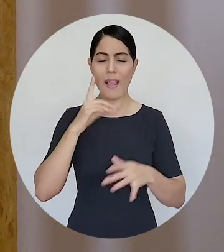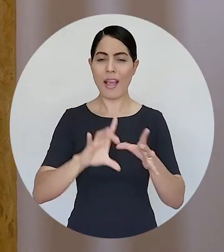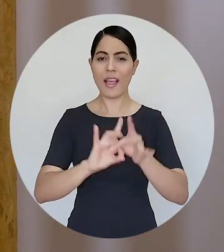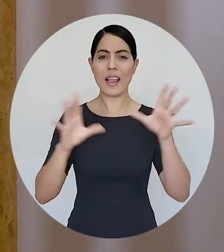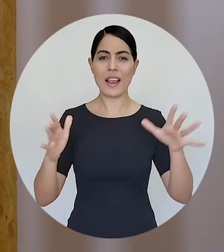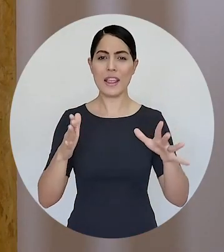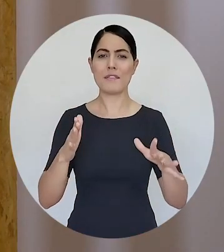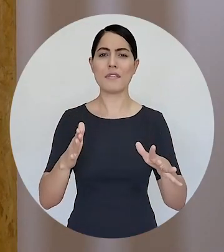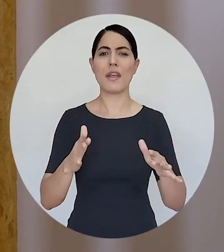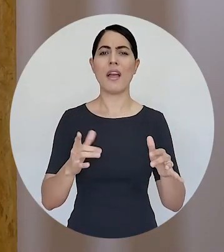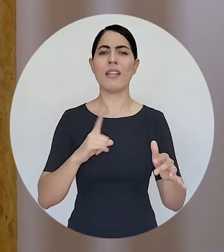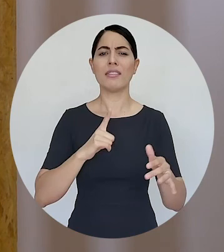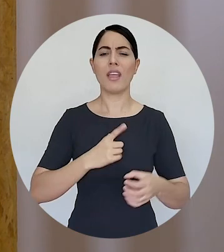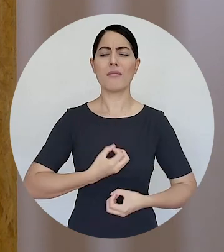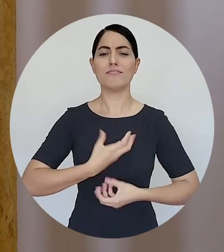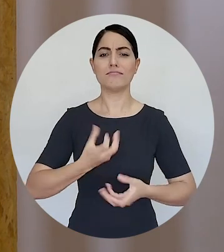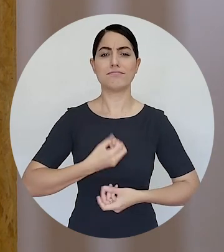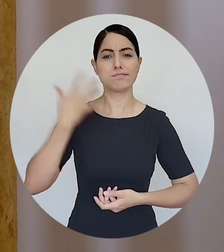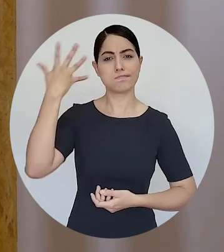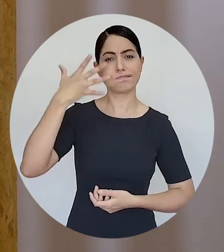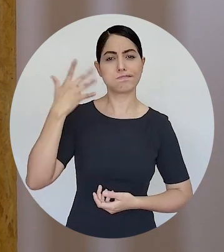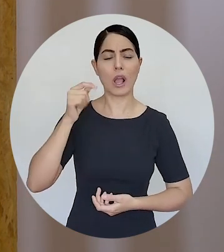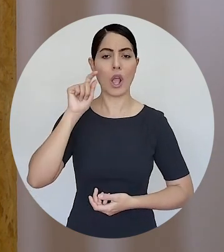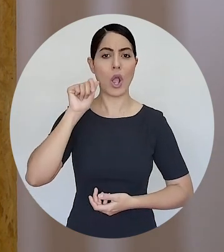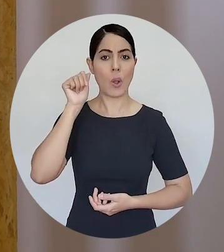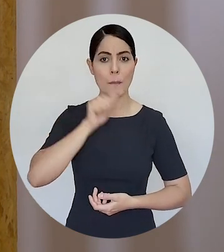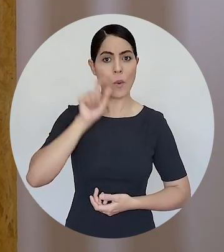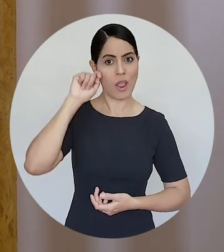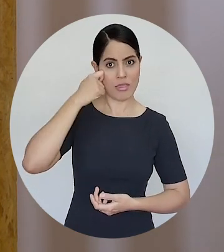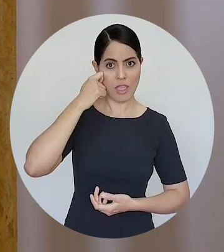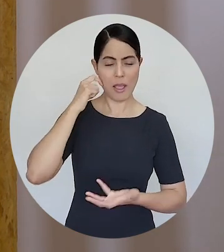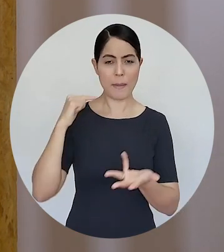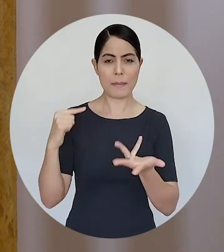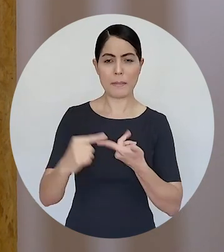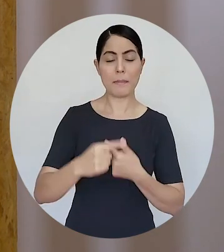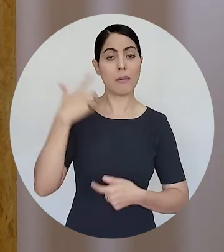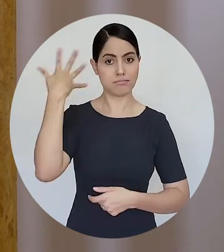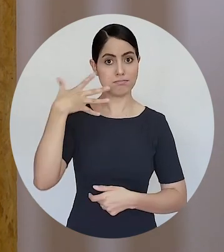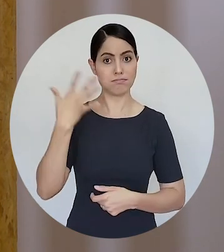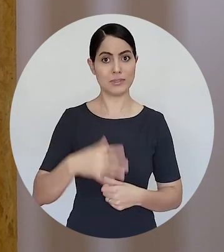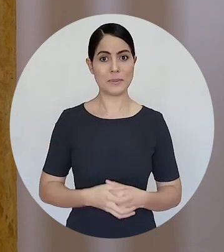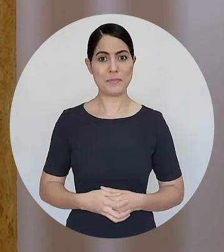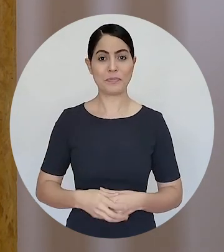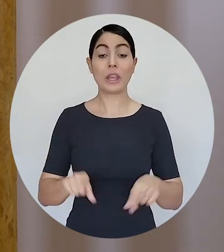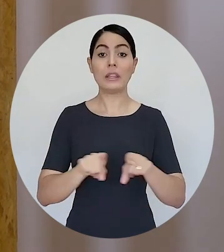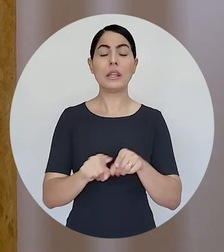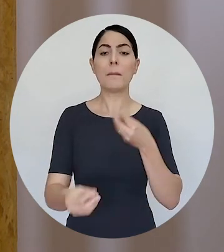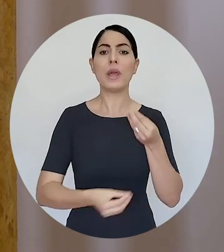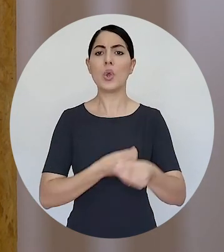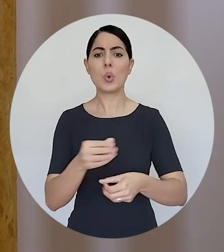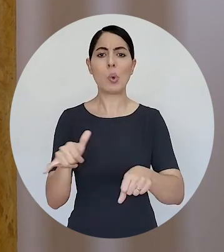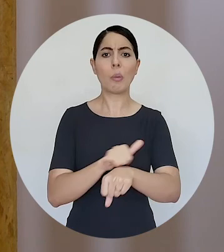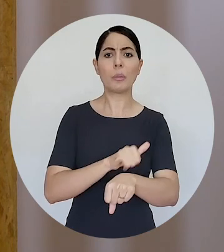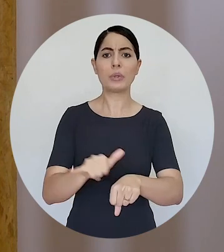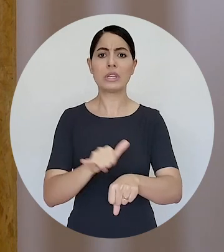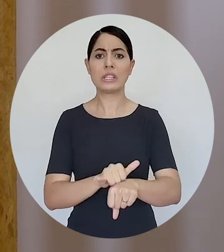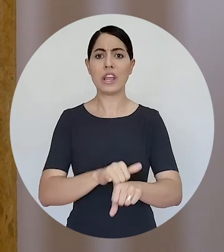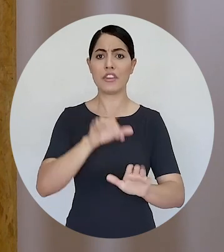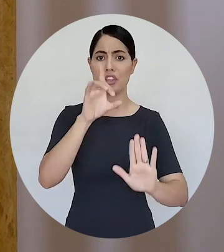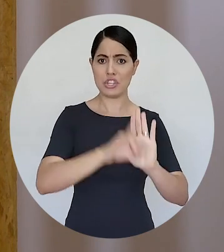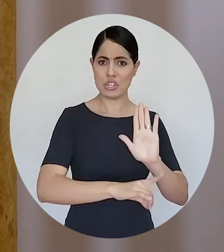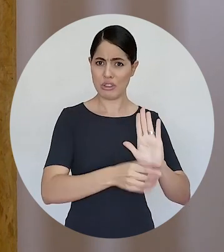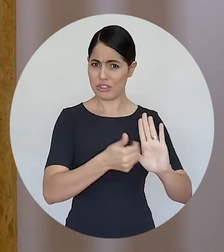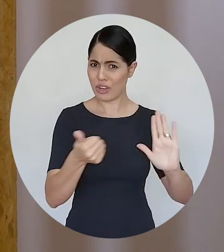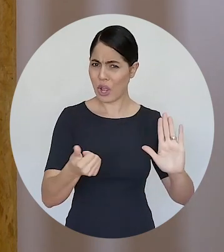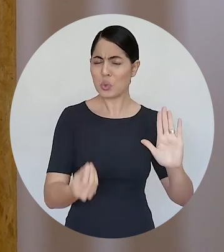OAB Nacional, você acessa outros relatos de mulheres negras advogadas e todas as informações de como agir em caso